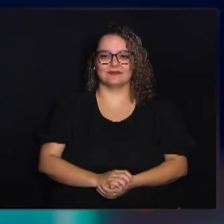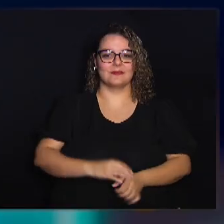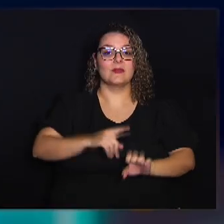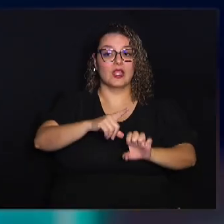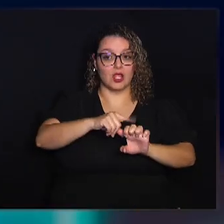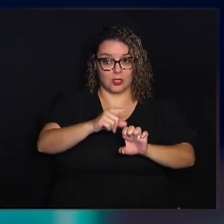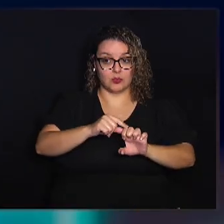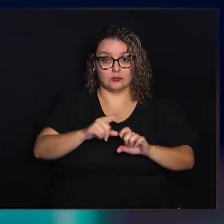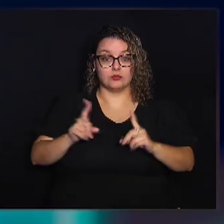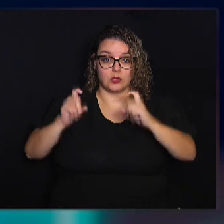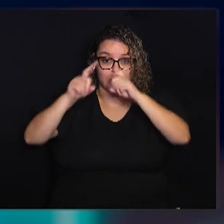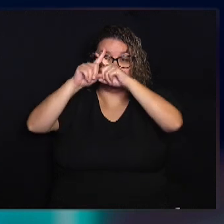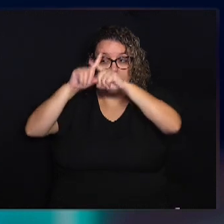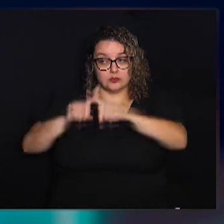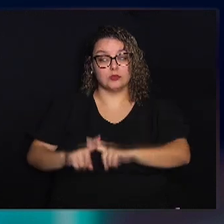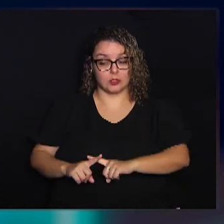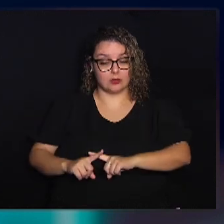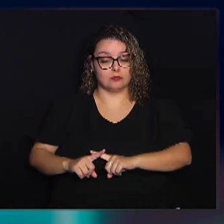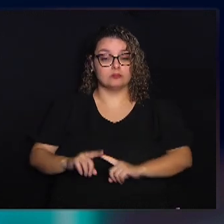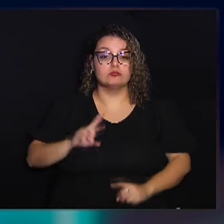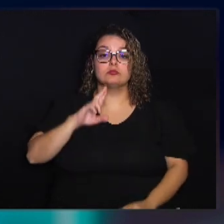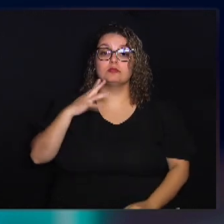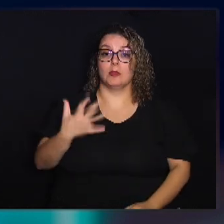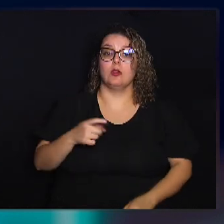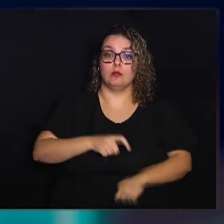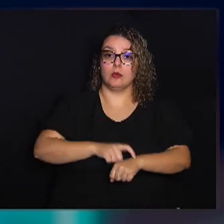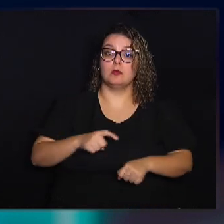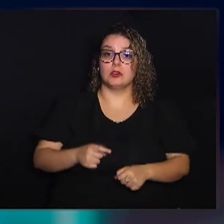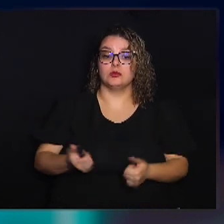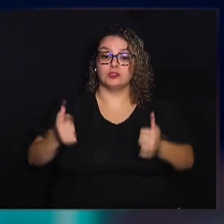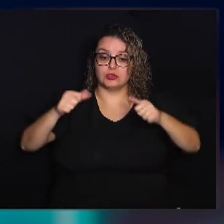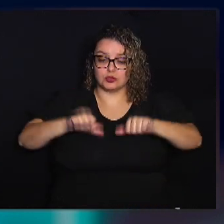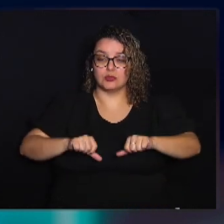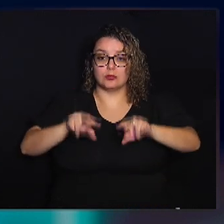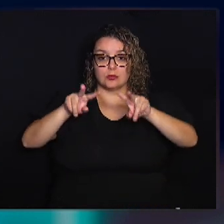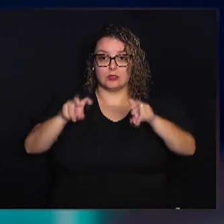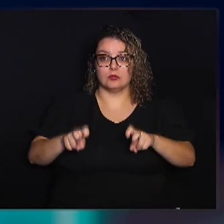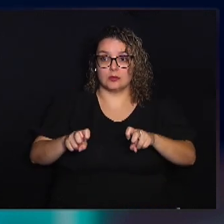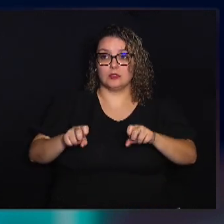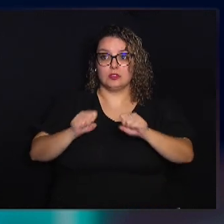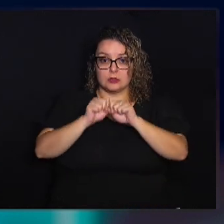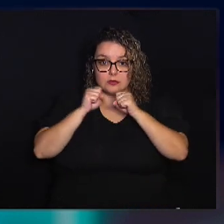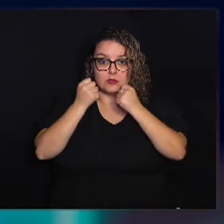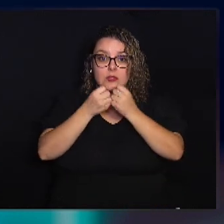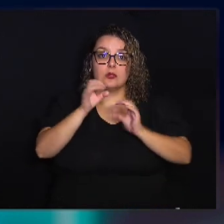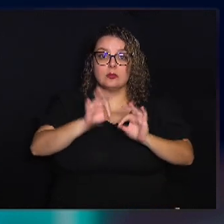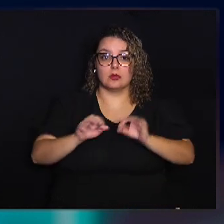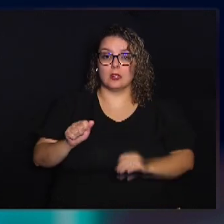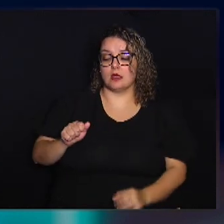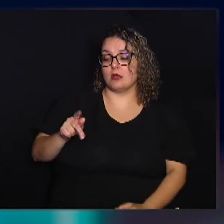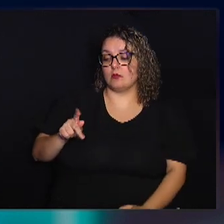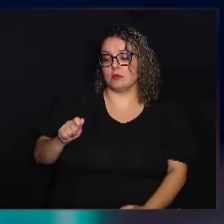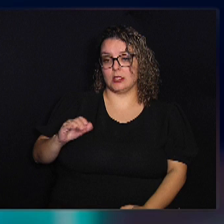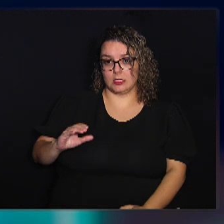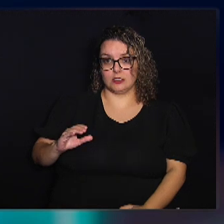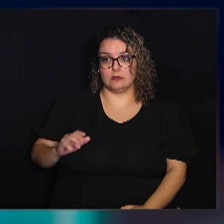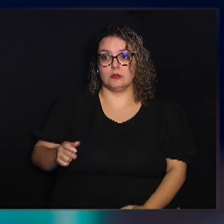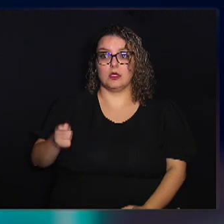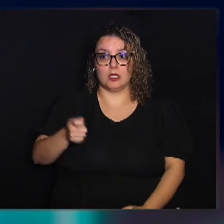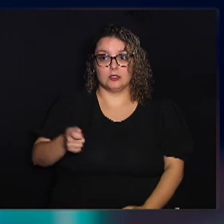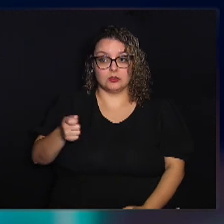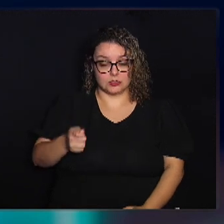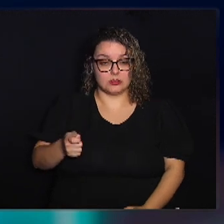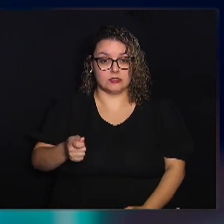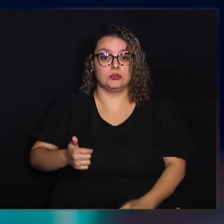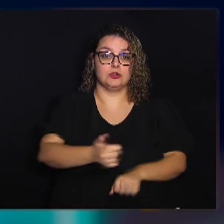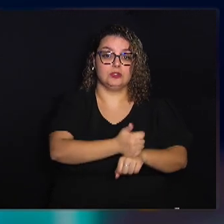Empreendedorismo, desafios e soluções em tempo de crise foi o tema do seminário organizado pela APAC, a Associação de Profissionais